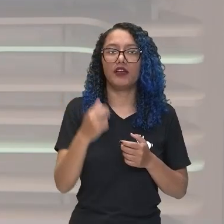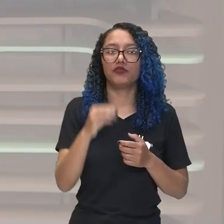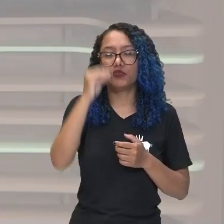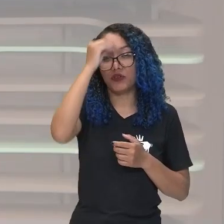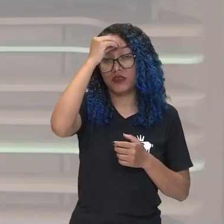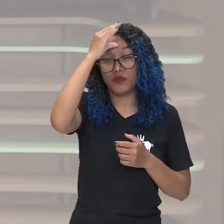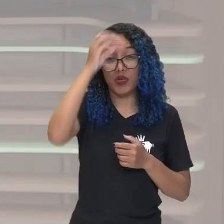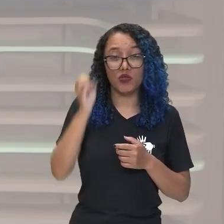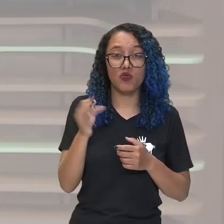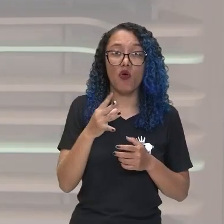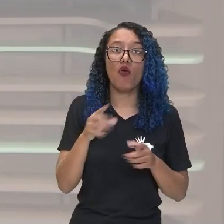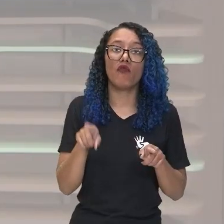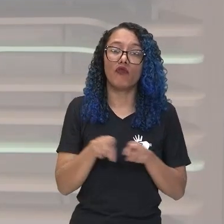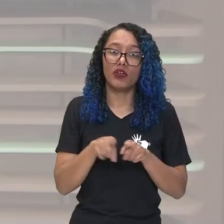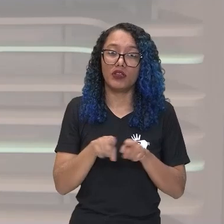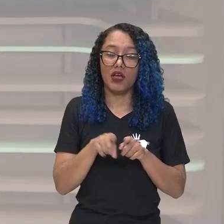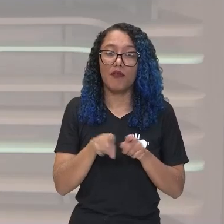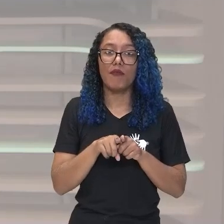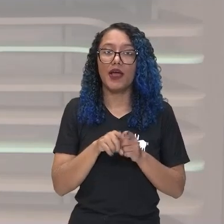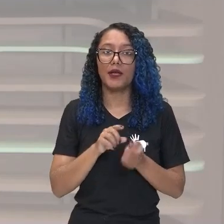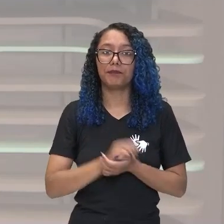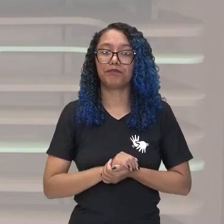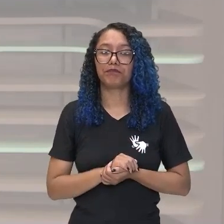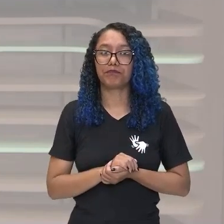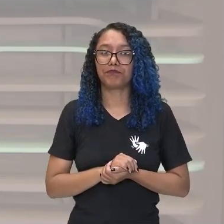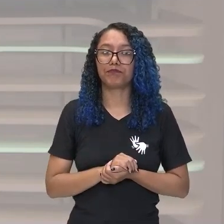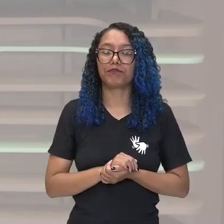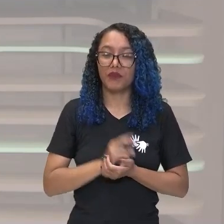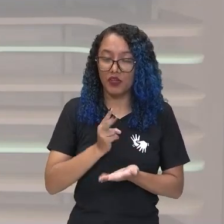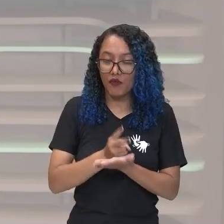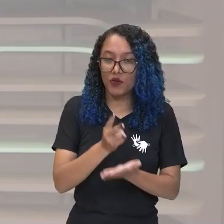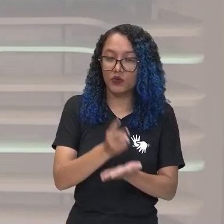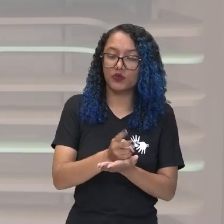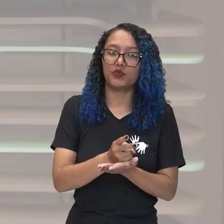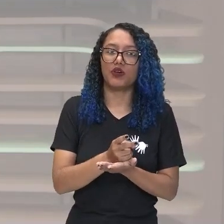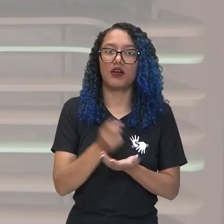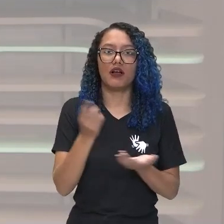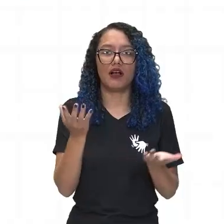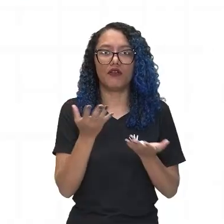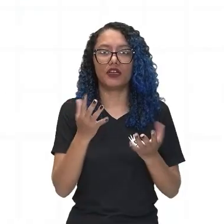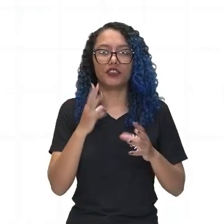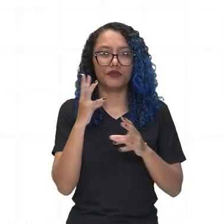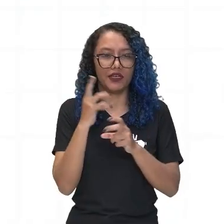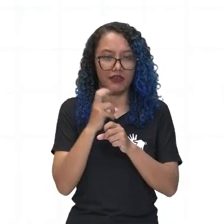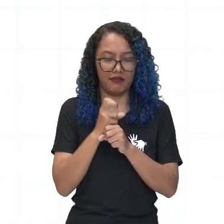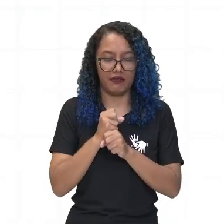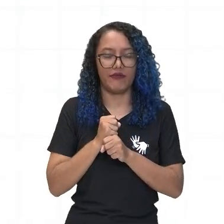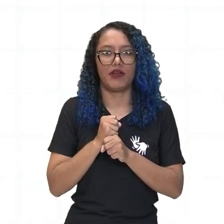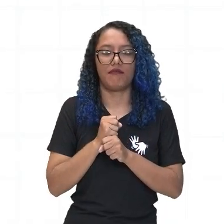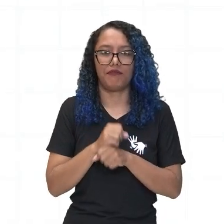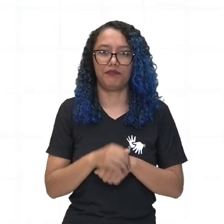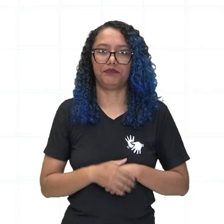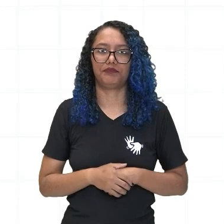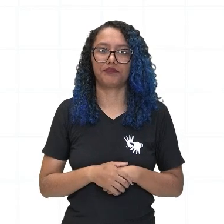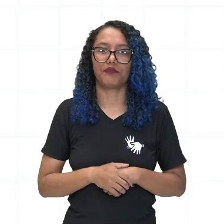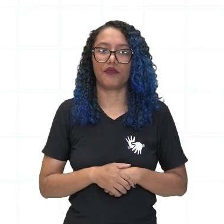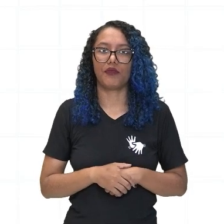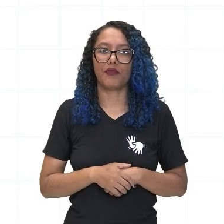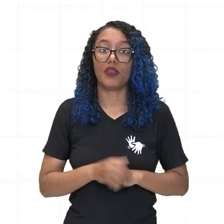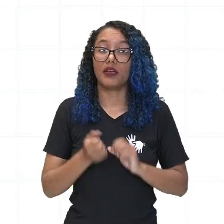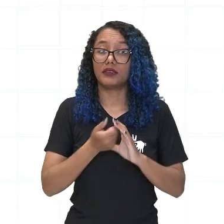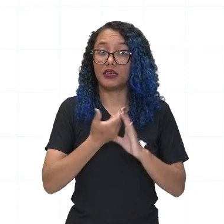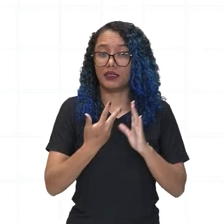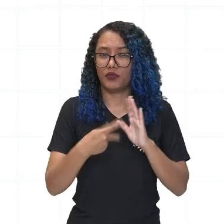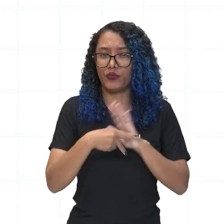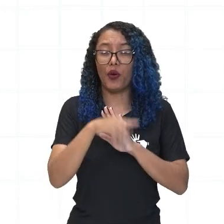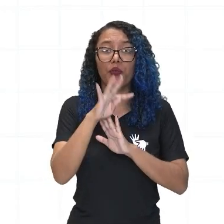a respeito desse texto de divulgação científica. Vamos relembrar as características desse